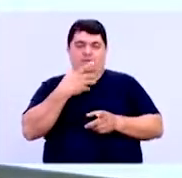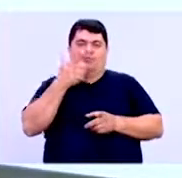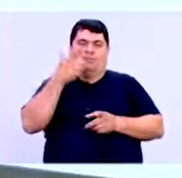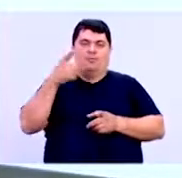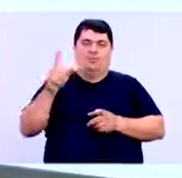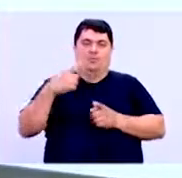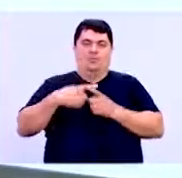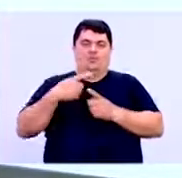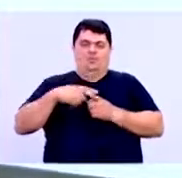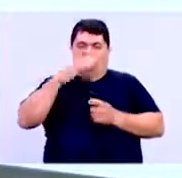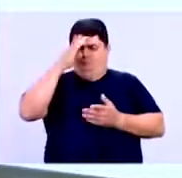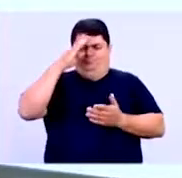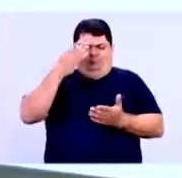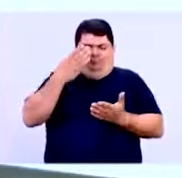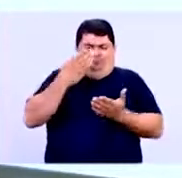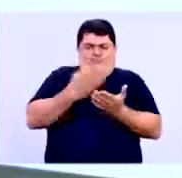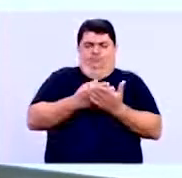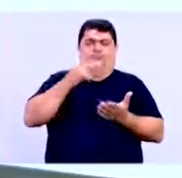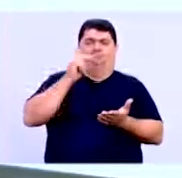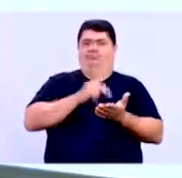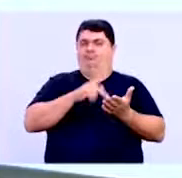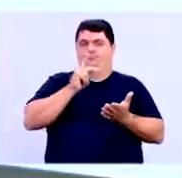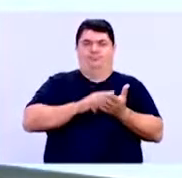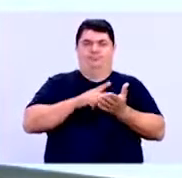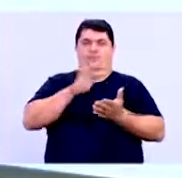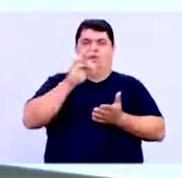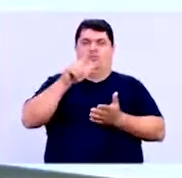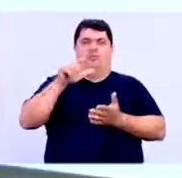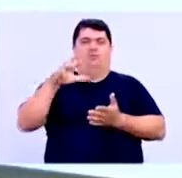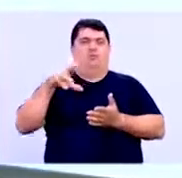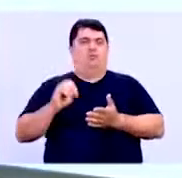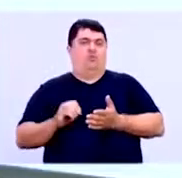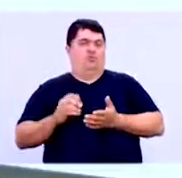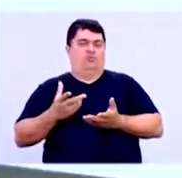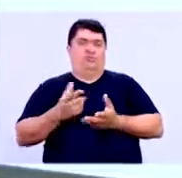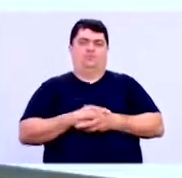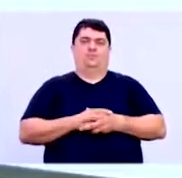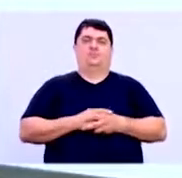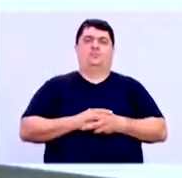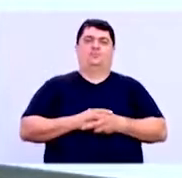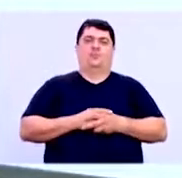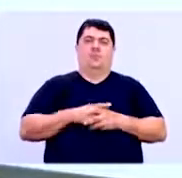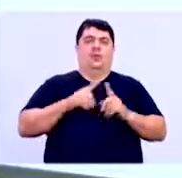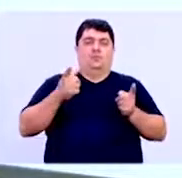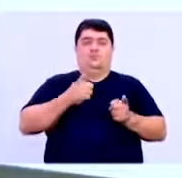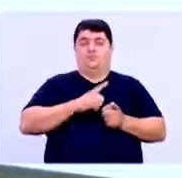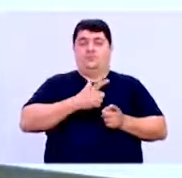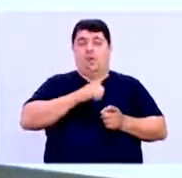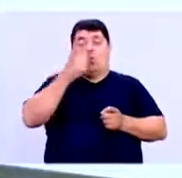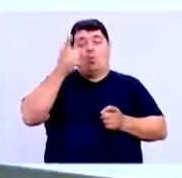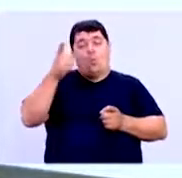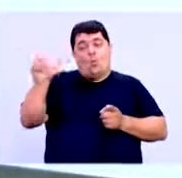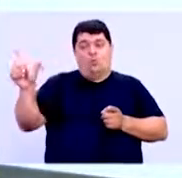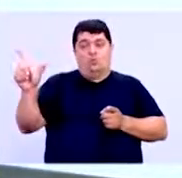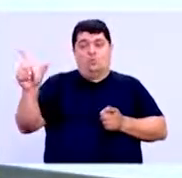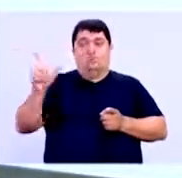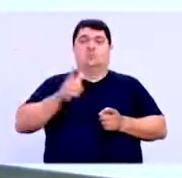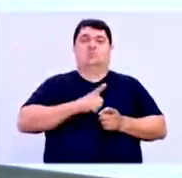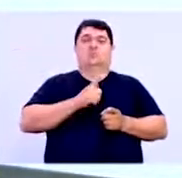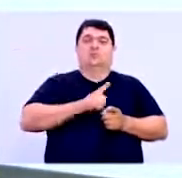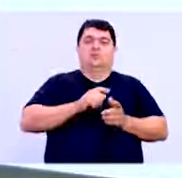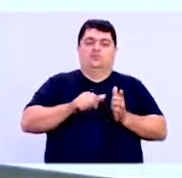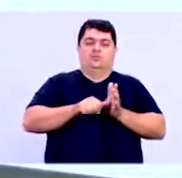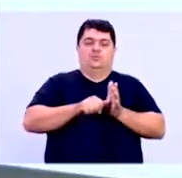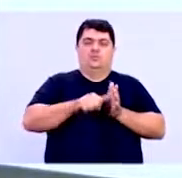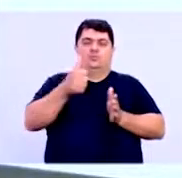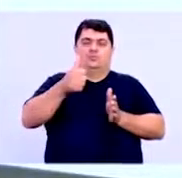não valorizam ou dão a importância desse controle, dessa ferramenta. Já existe outras que o primeiro